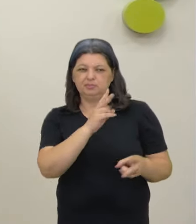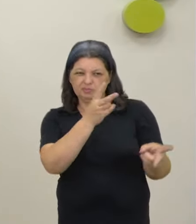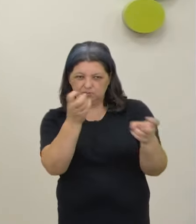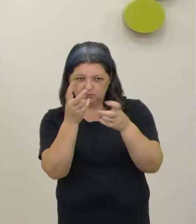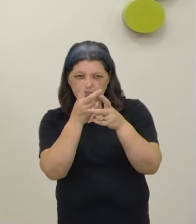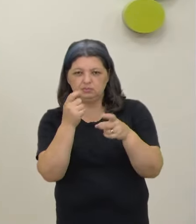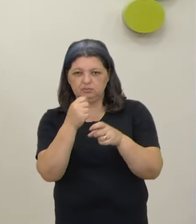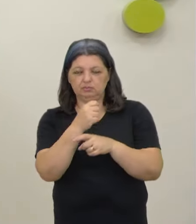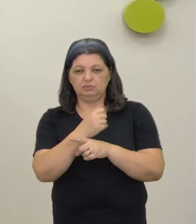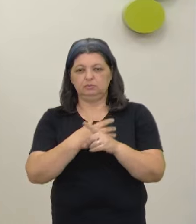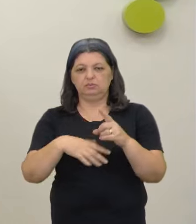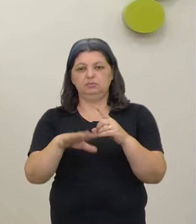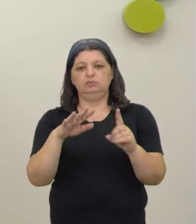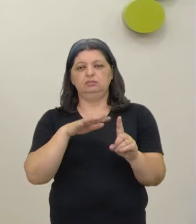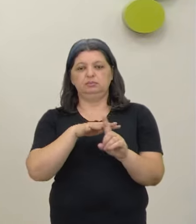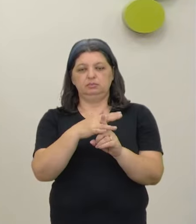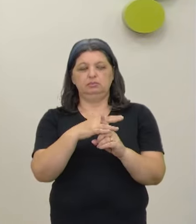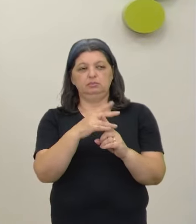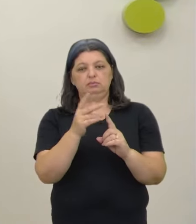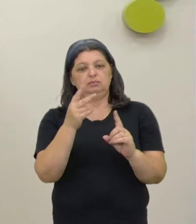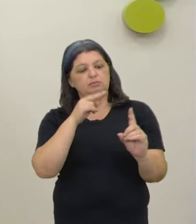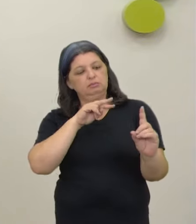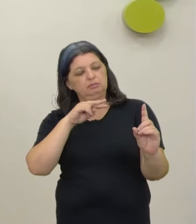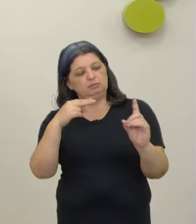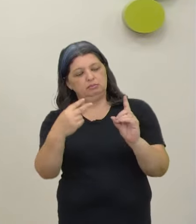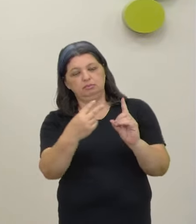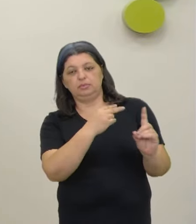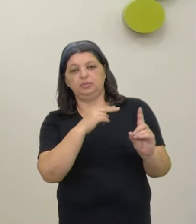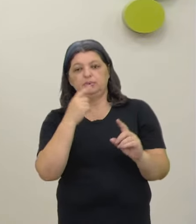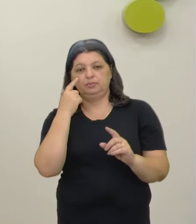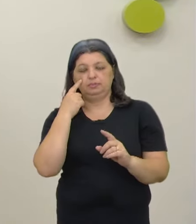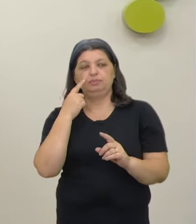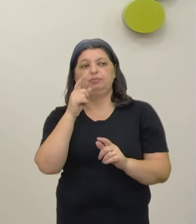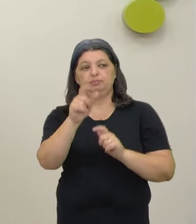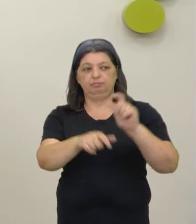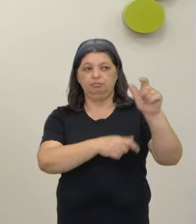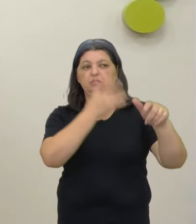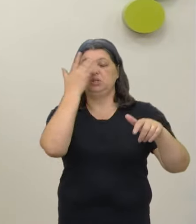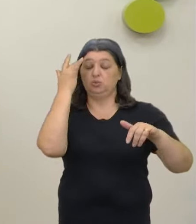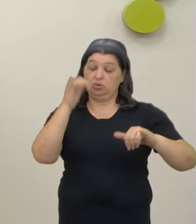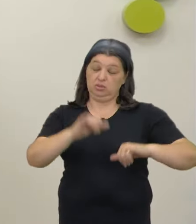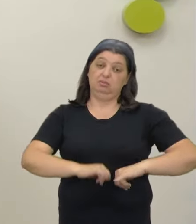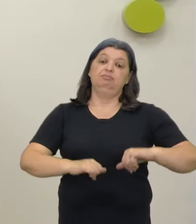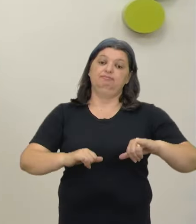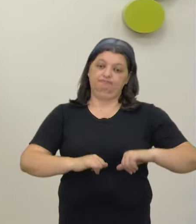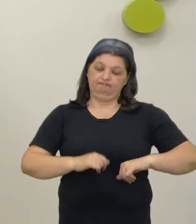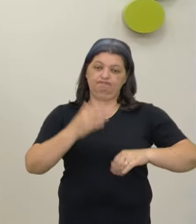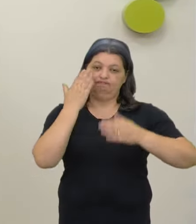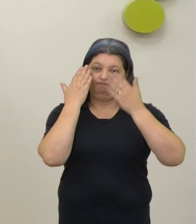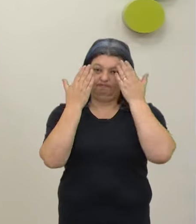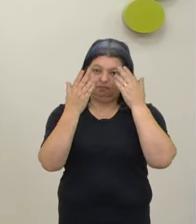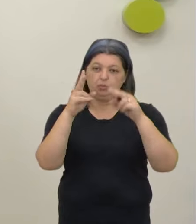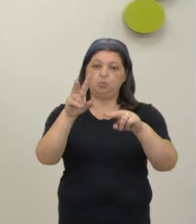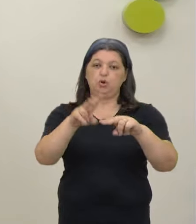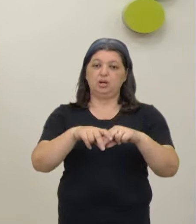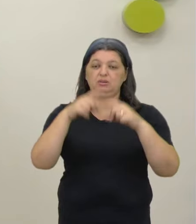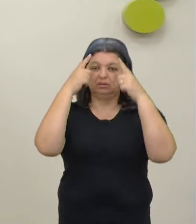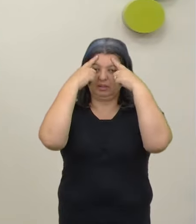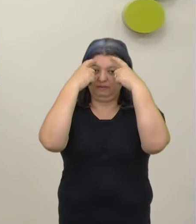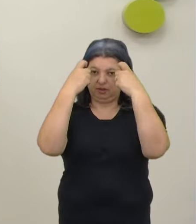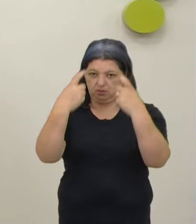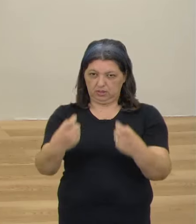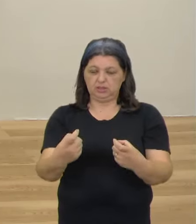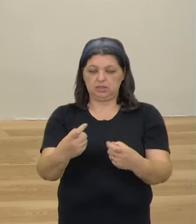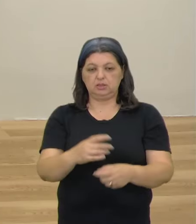meio social a gente olha ao nosso redor e vai ver pessoas que estão sofrendo psicologicamente por conta da violência.